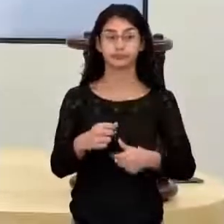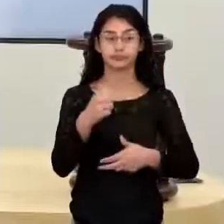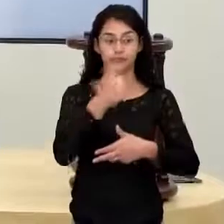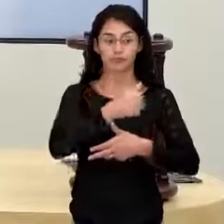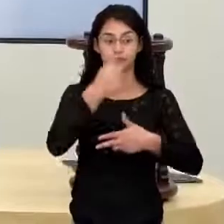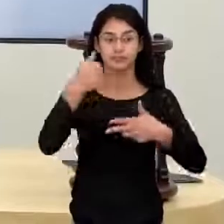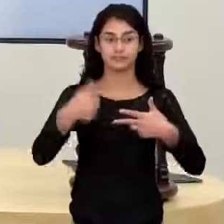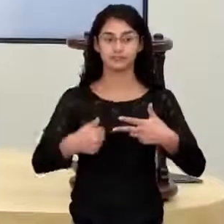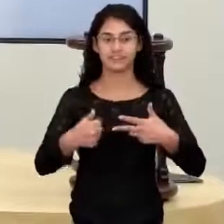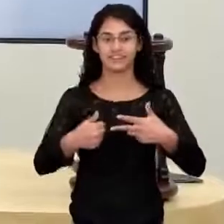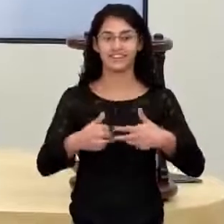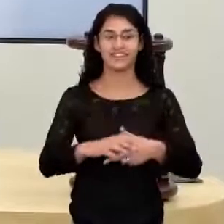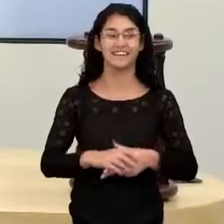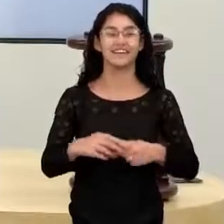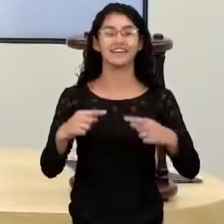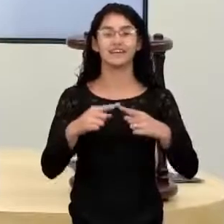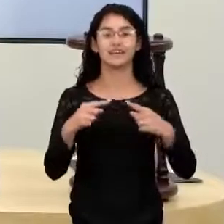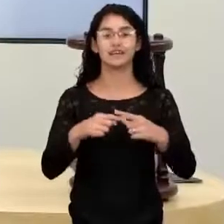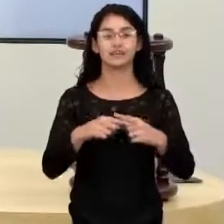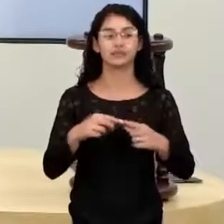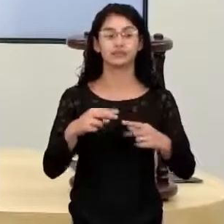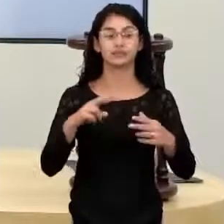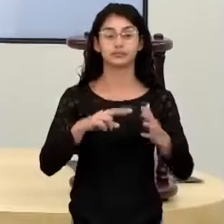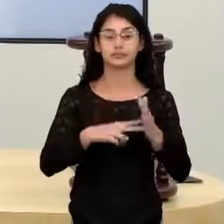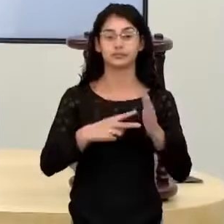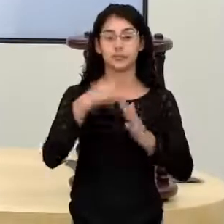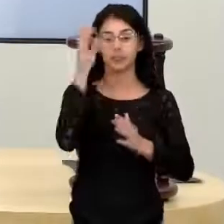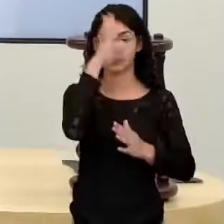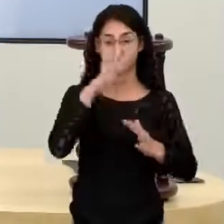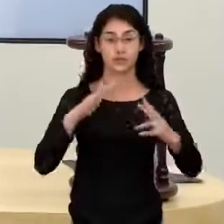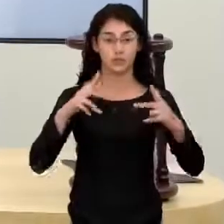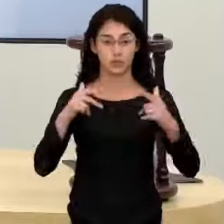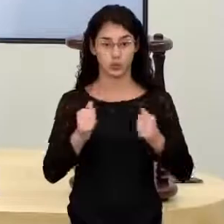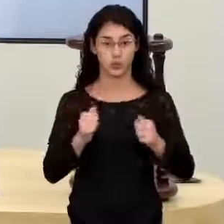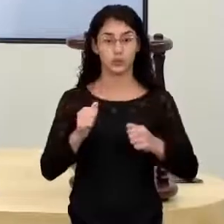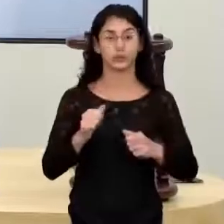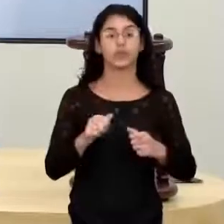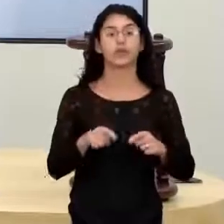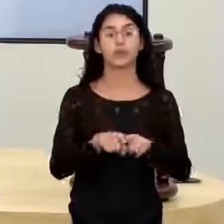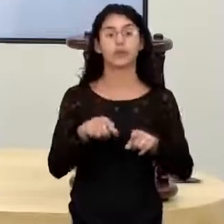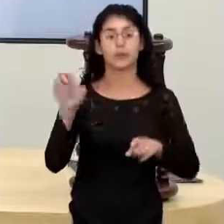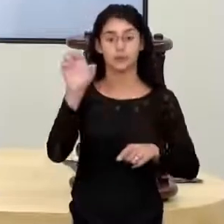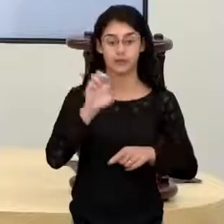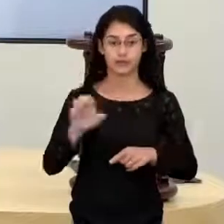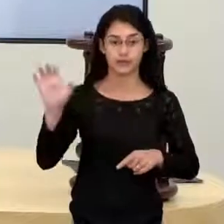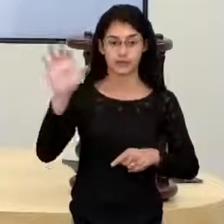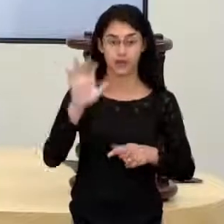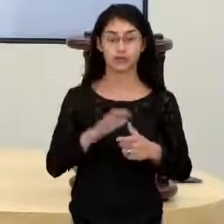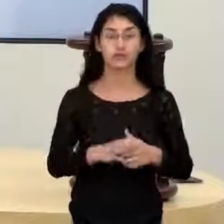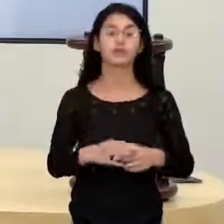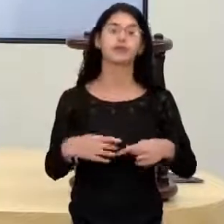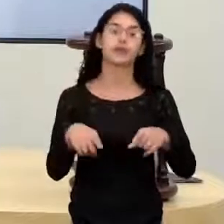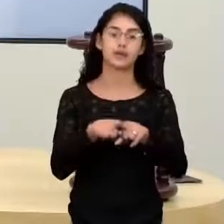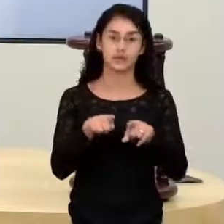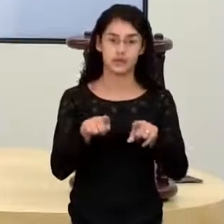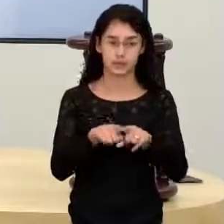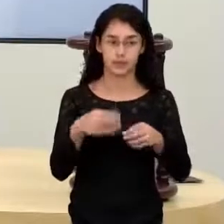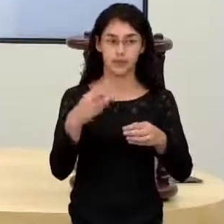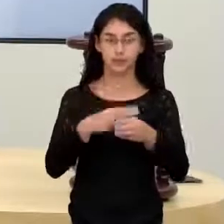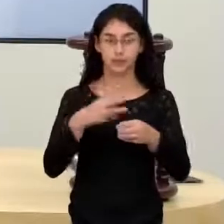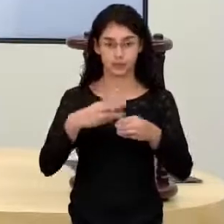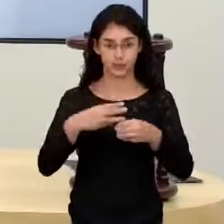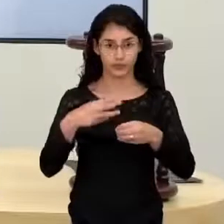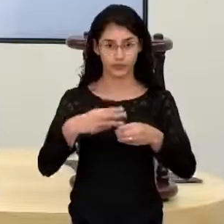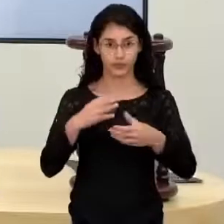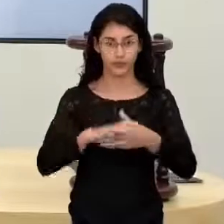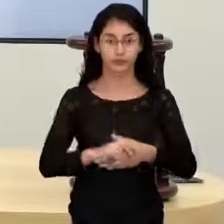o Brasil todo, que é em escala federal, funciona para os estados e funciona também para os municípios.